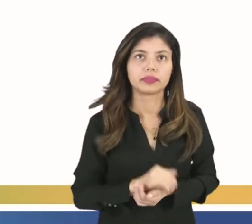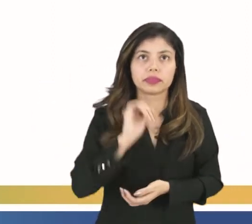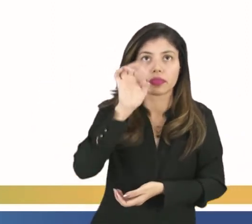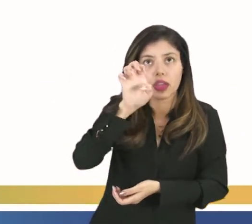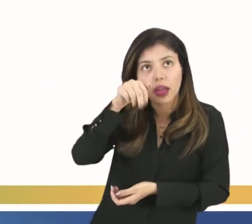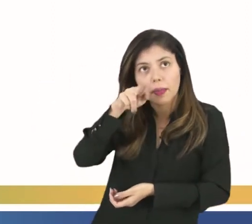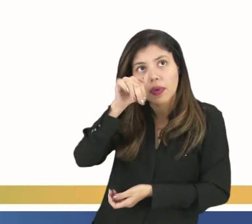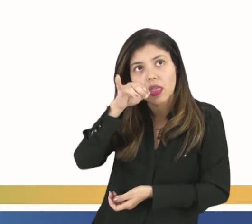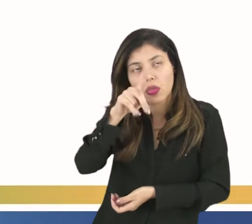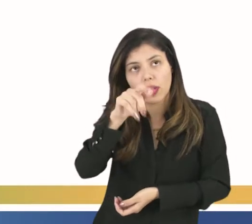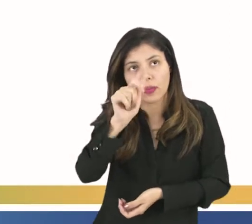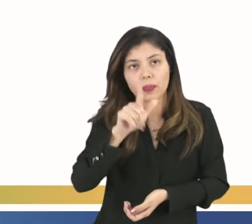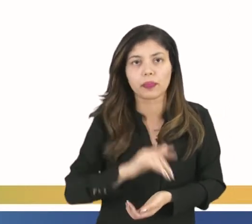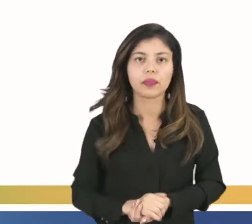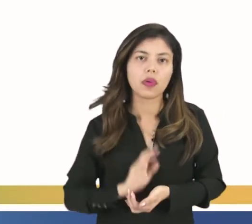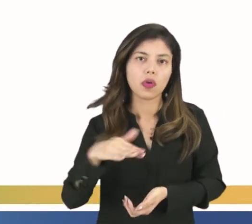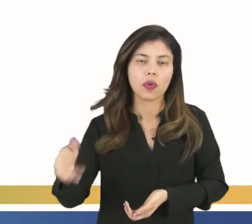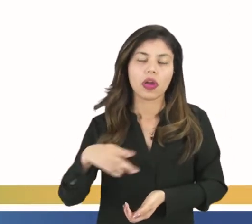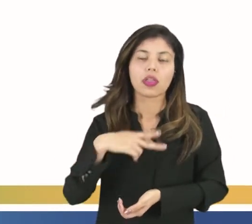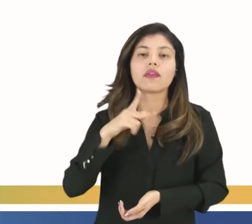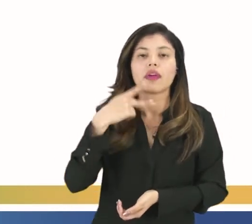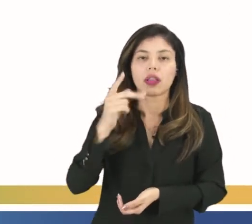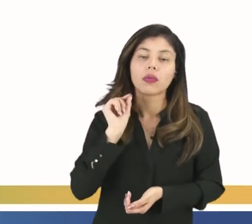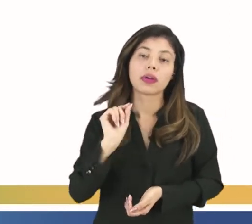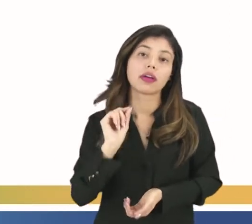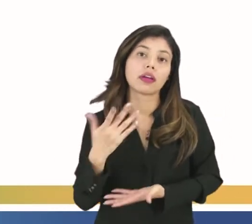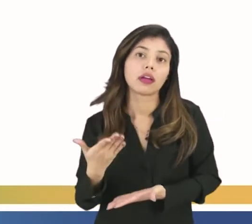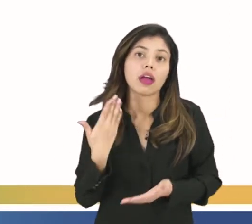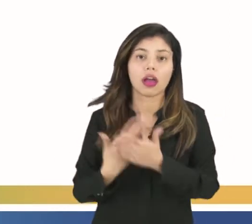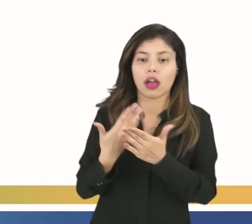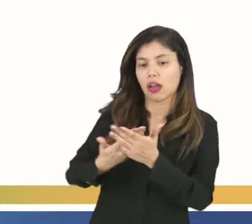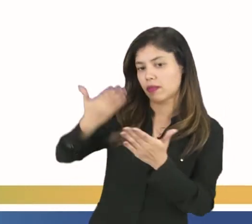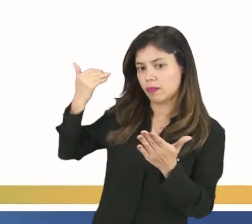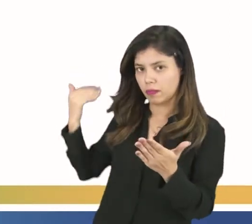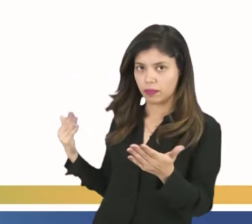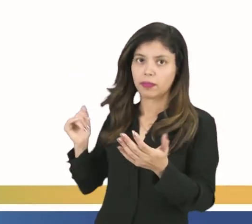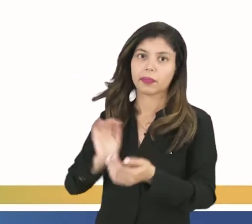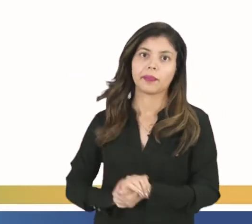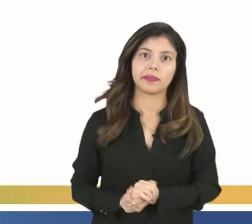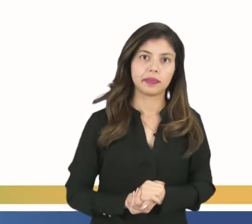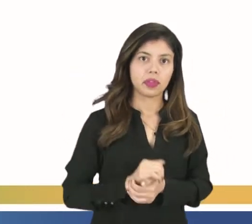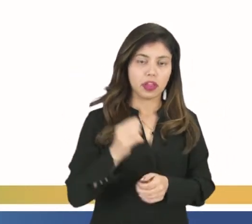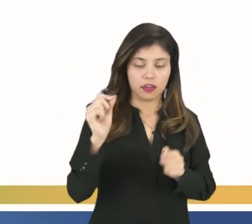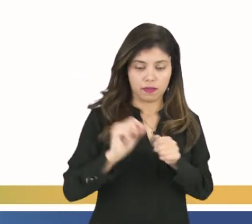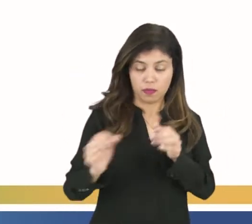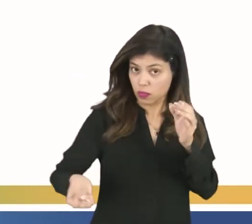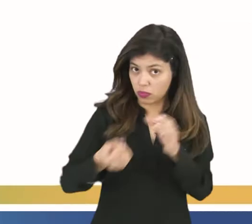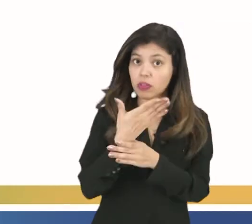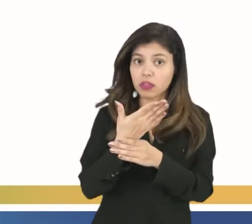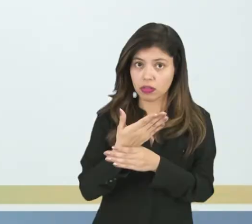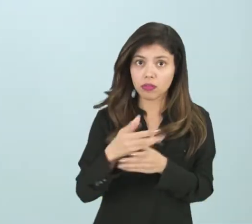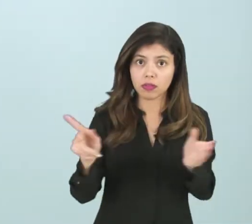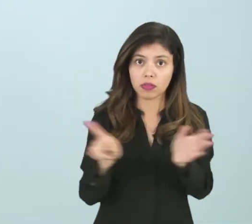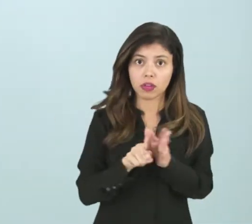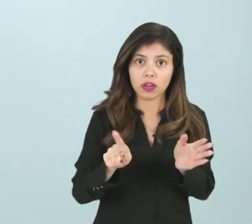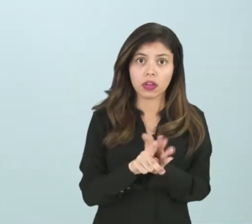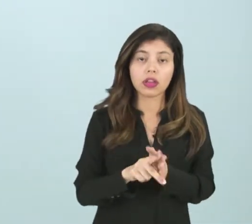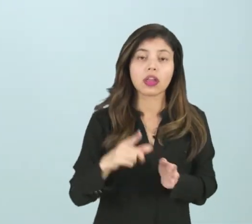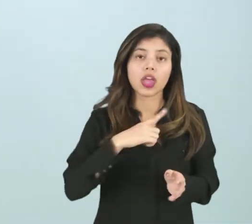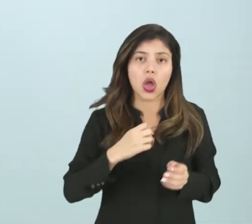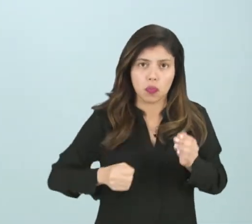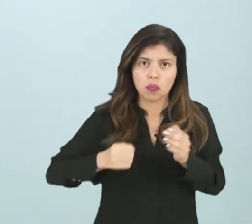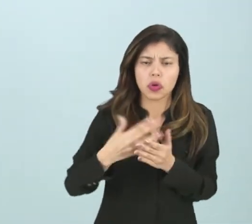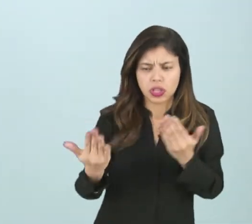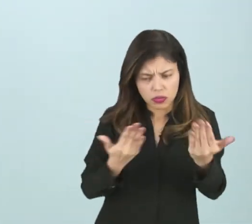Immanuel Kant. Quando o Hume falou, vocês viram na outra aula, quando ele produziu a obra dele, ele disse que a gente faz